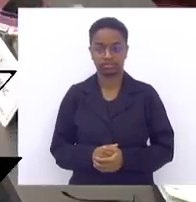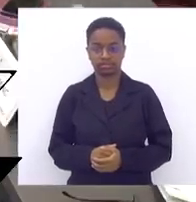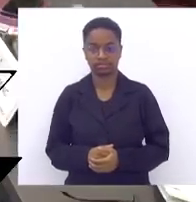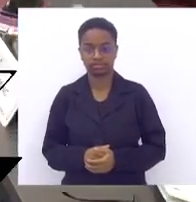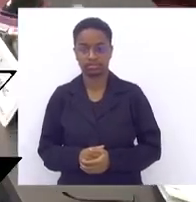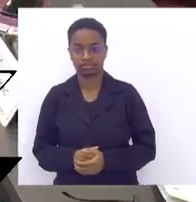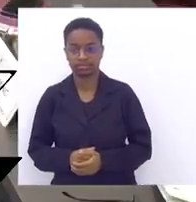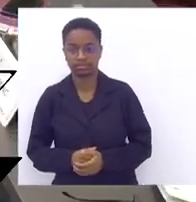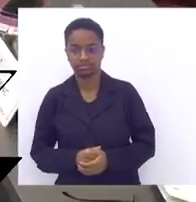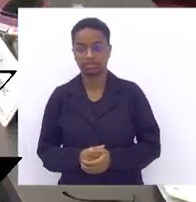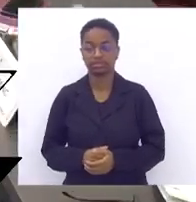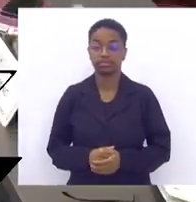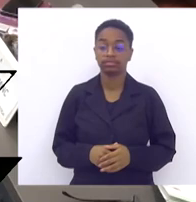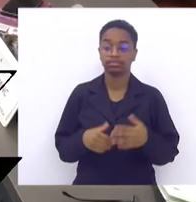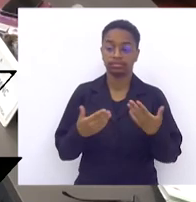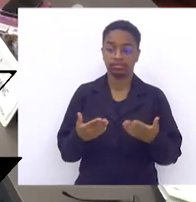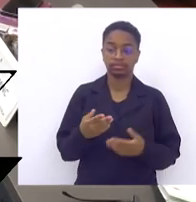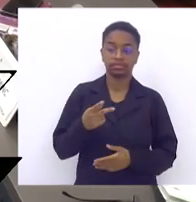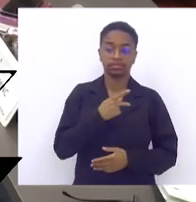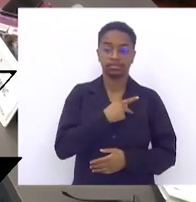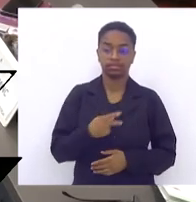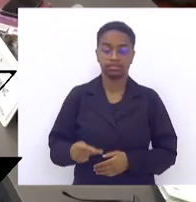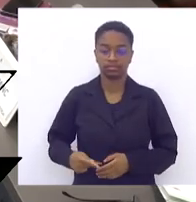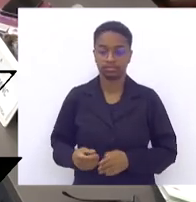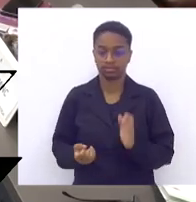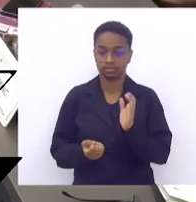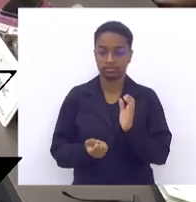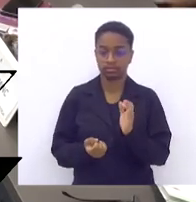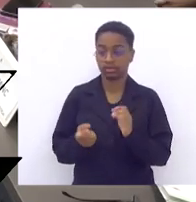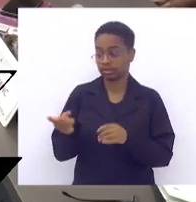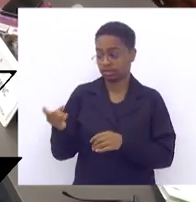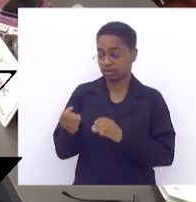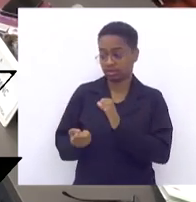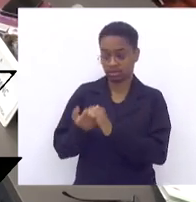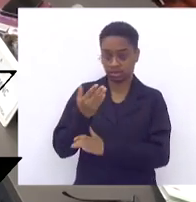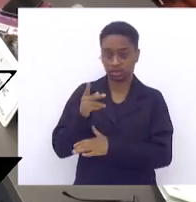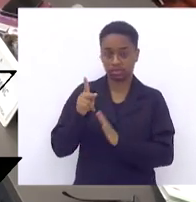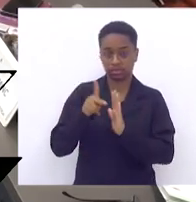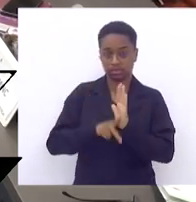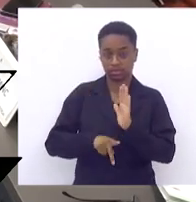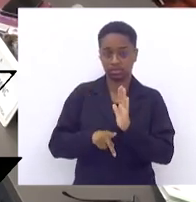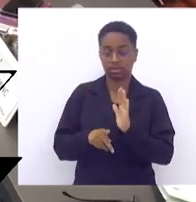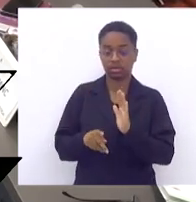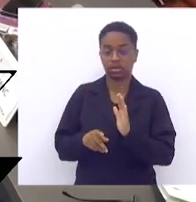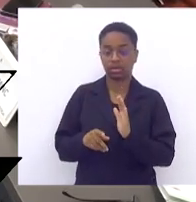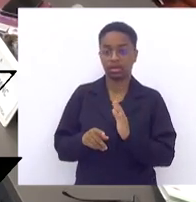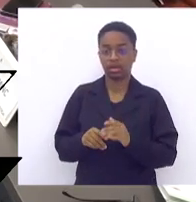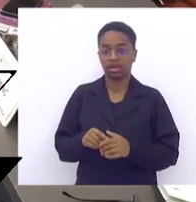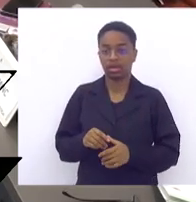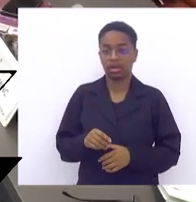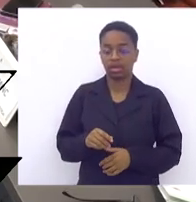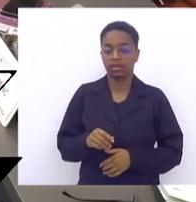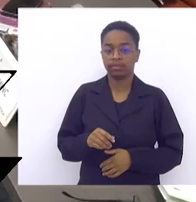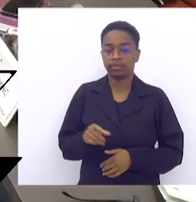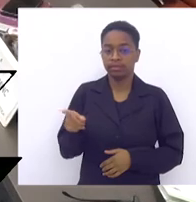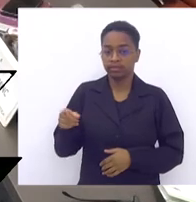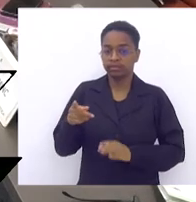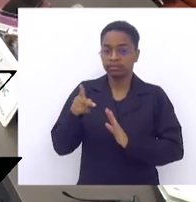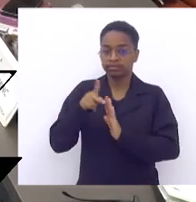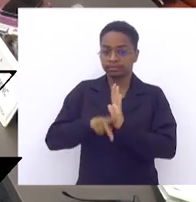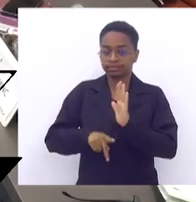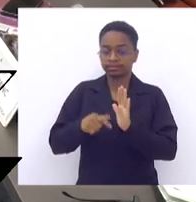Senhor presidente, autor do projeto, deputado Carlos Mink, pedindo venha a Vossa Excelência, esse projeto aqui me